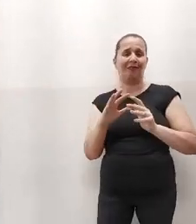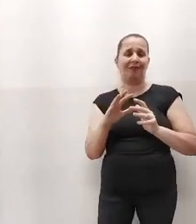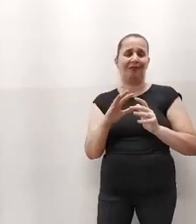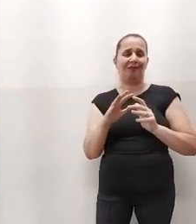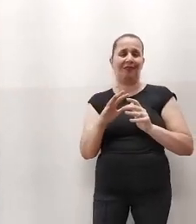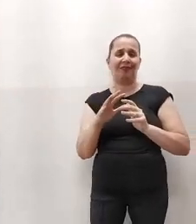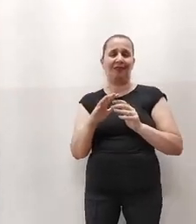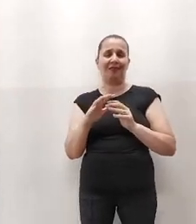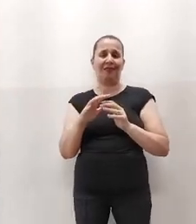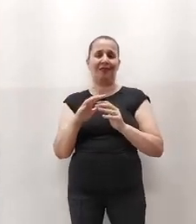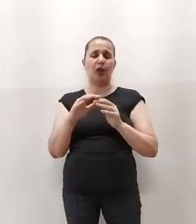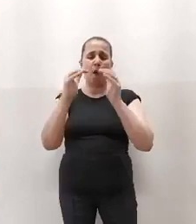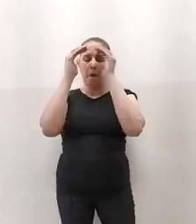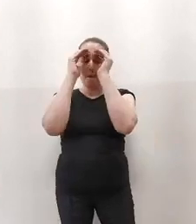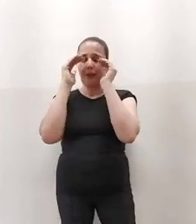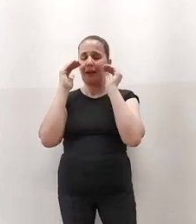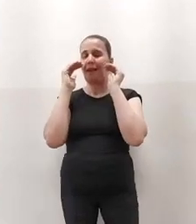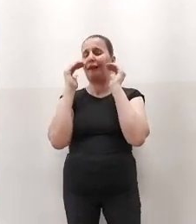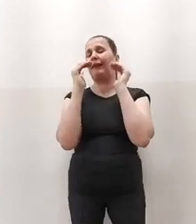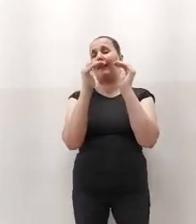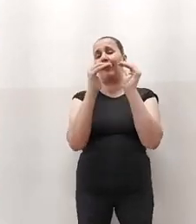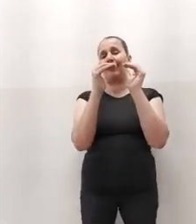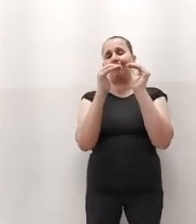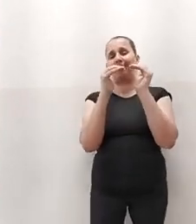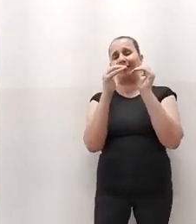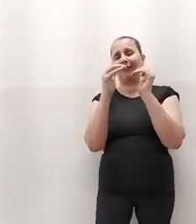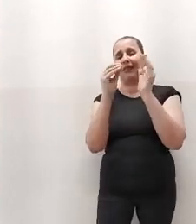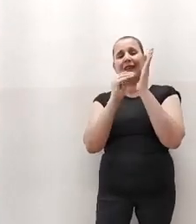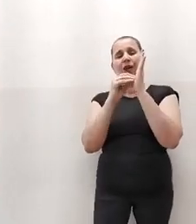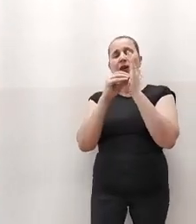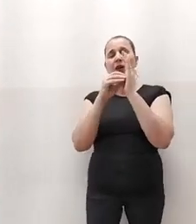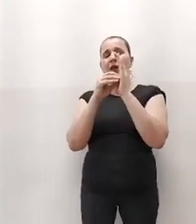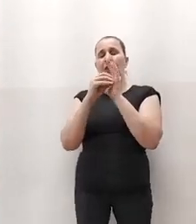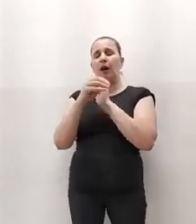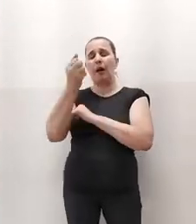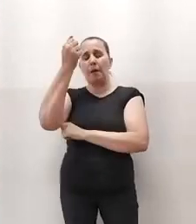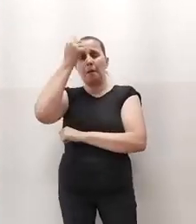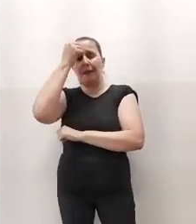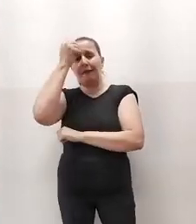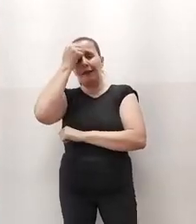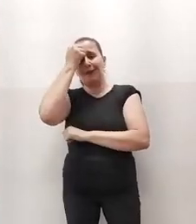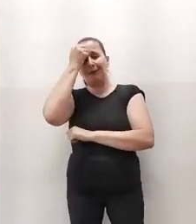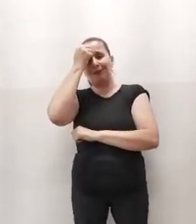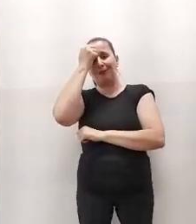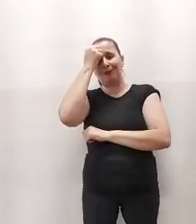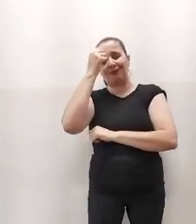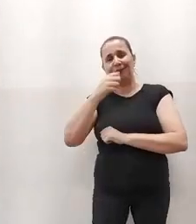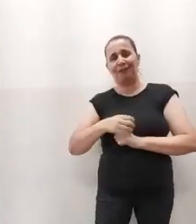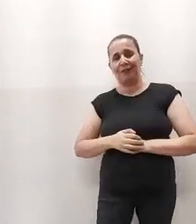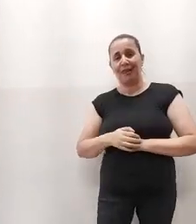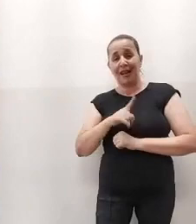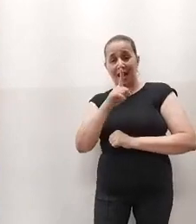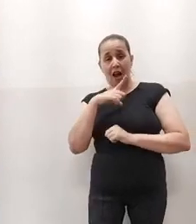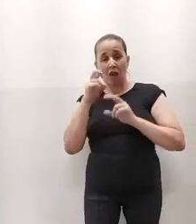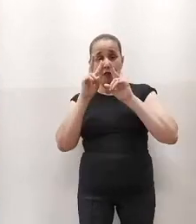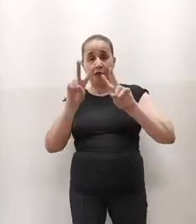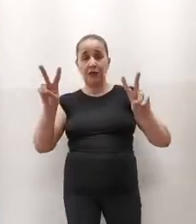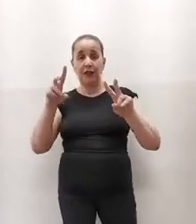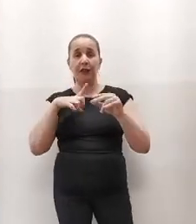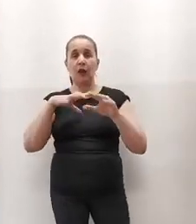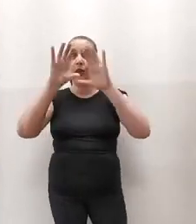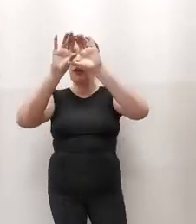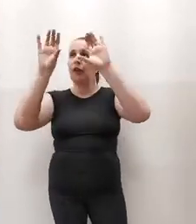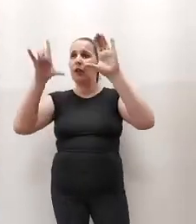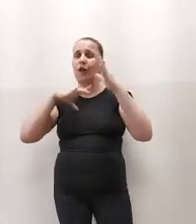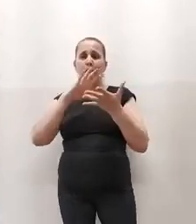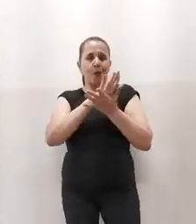se submeter, se arrepender. Lembre-se o que eu falei, a visão celestial te esmaga, te coloca de joelhos, a